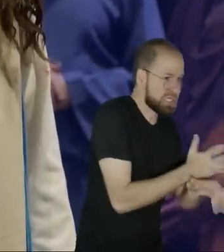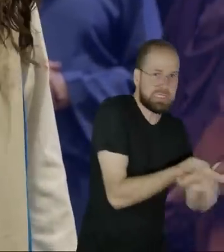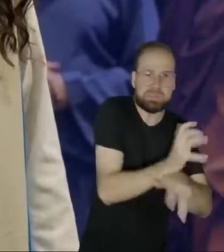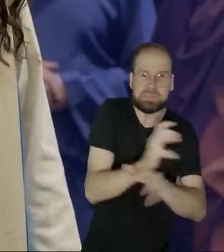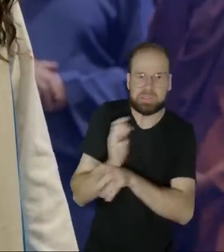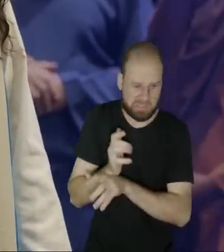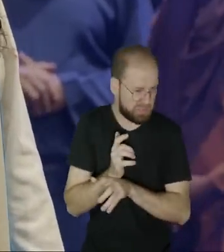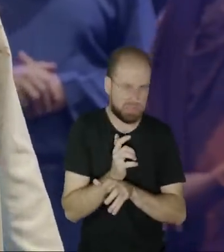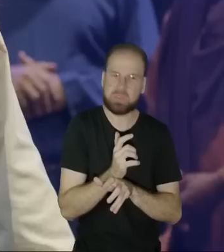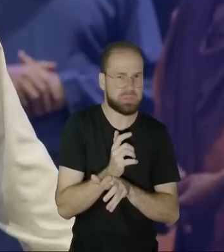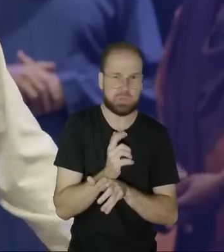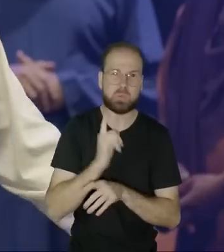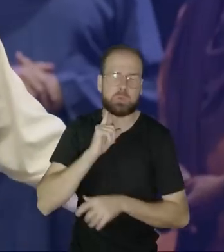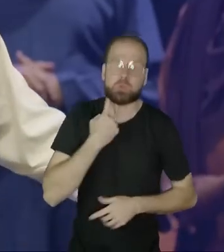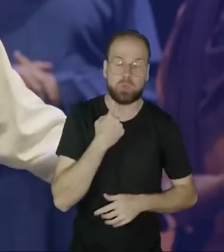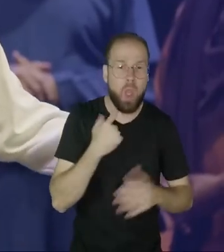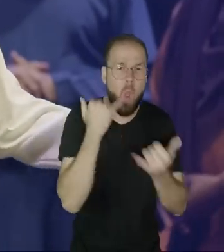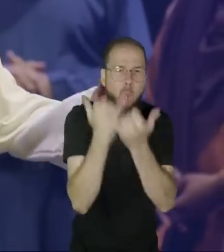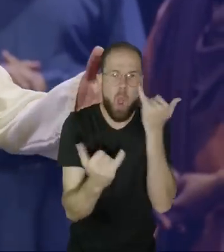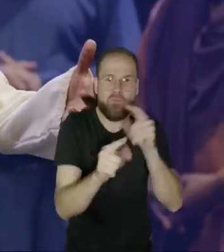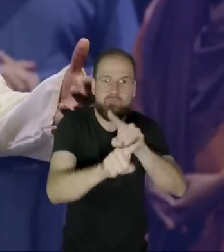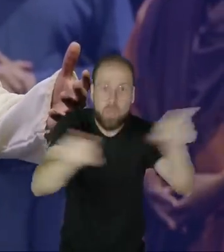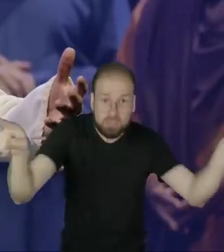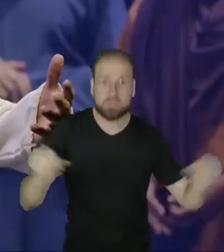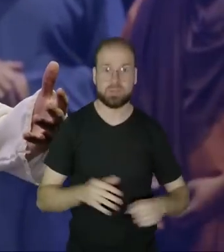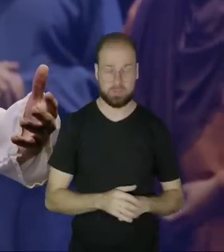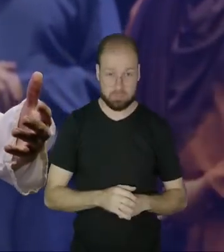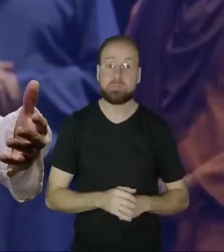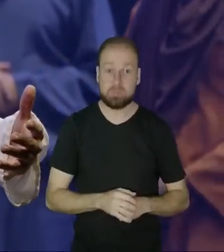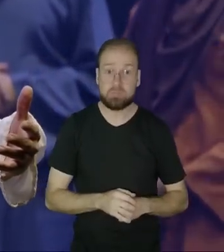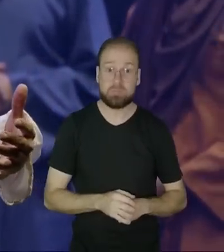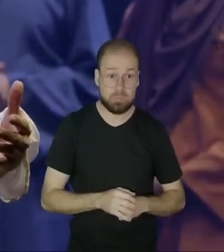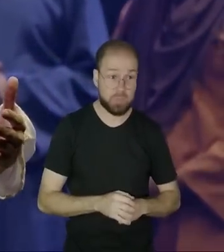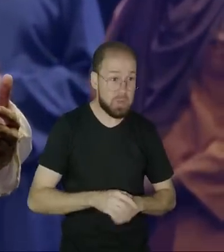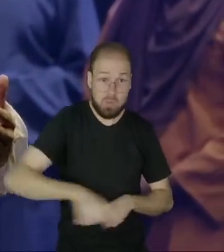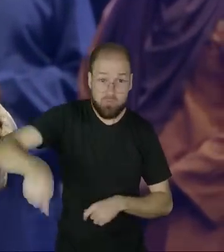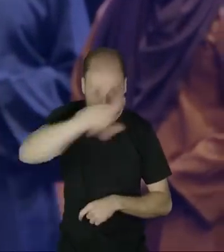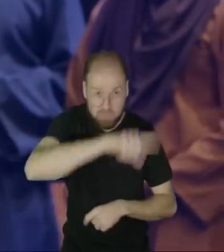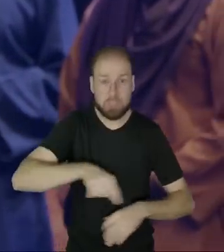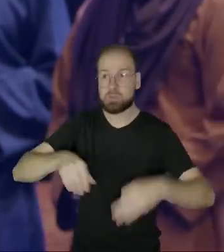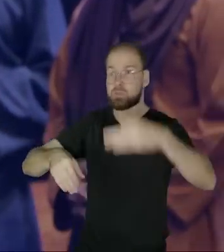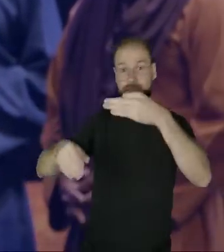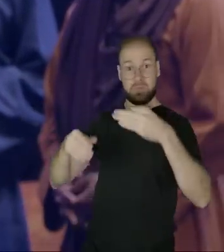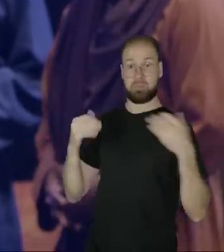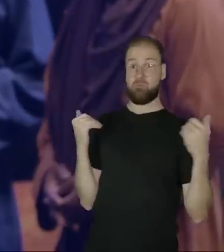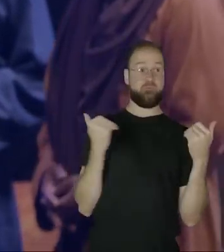vocês. Por fora, são justos ao povo, mas